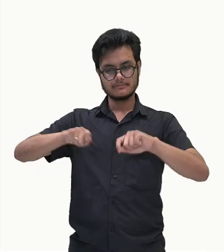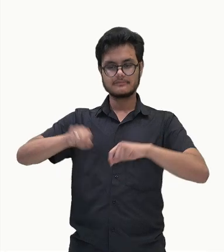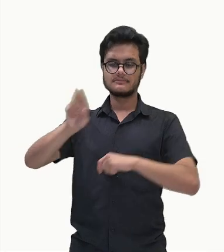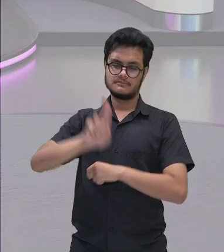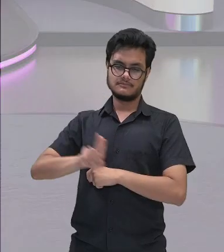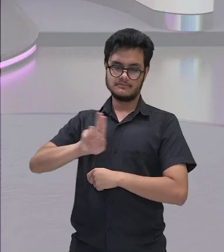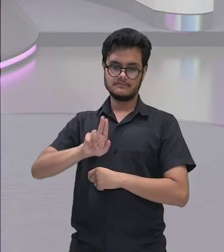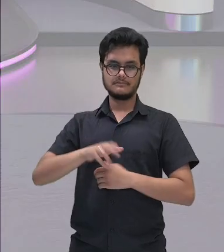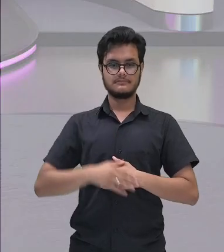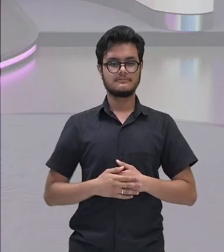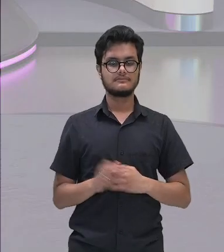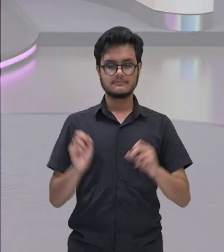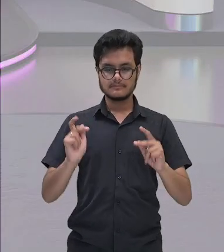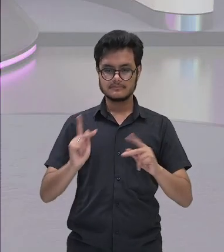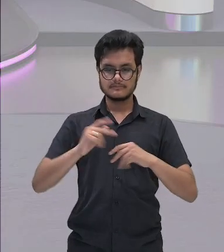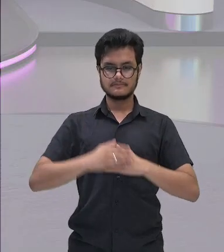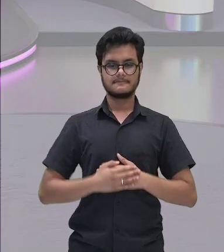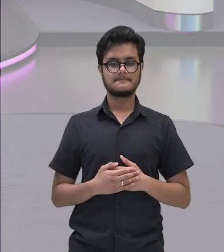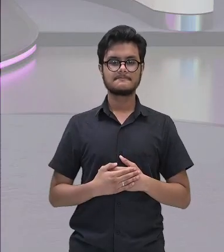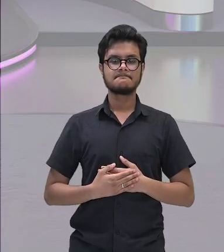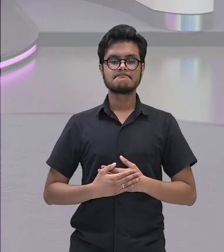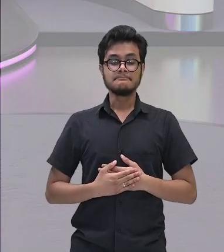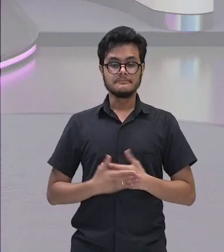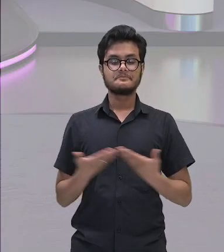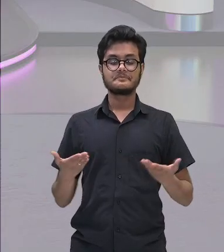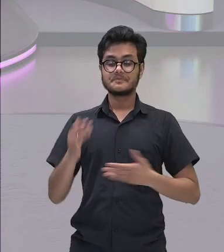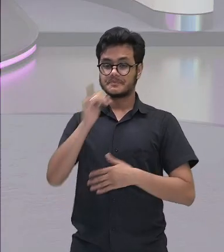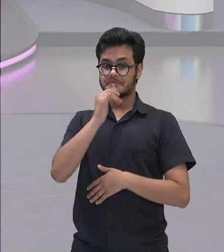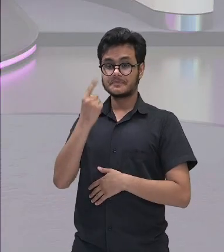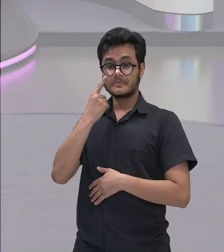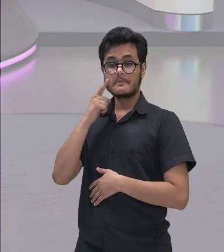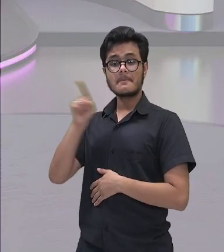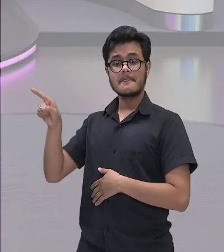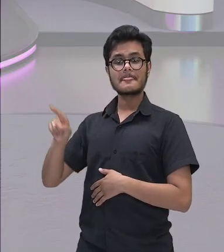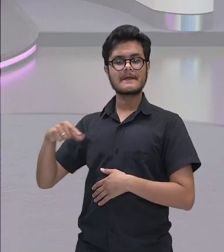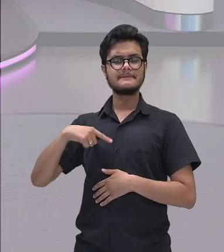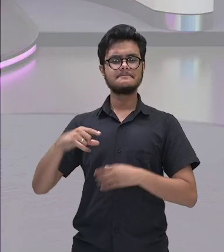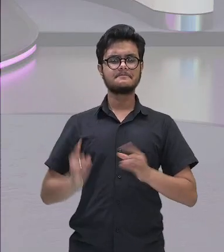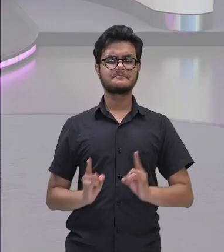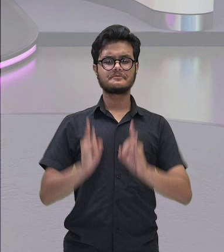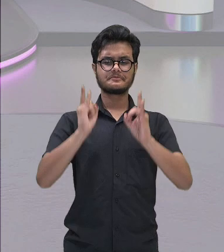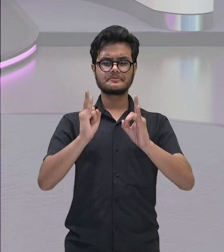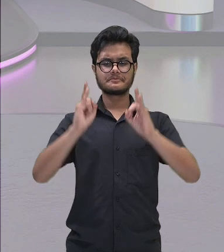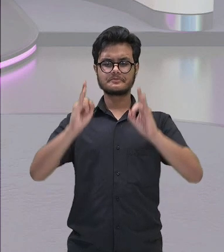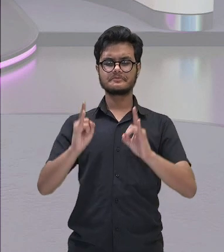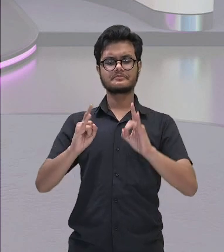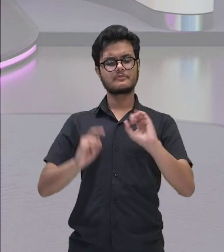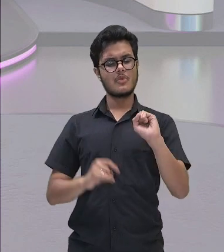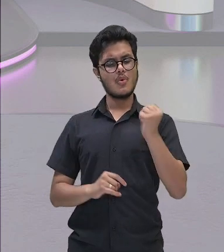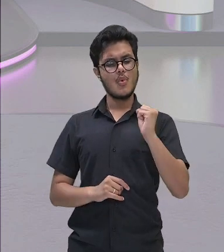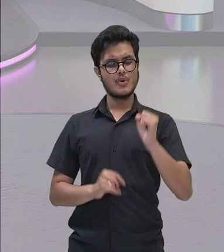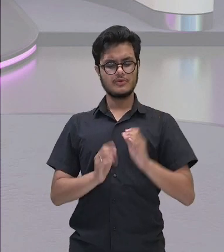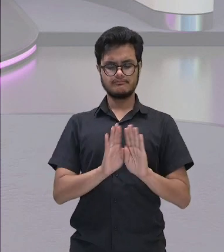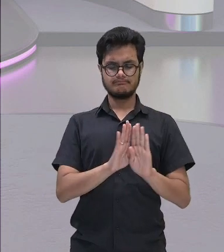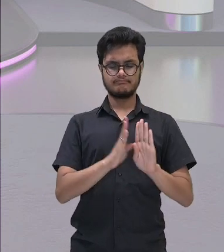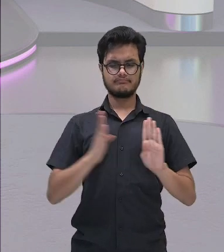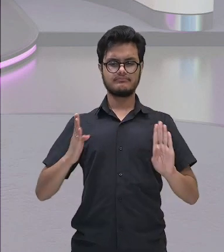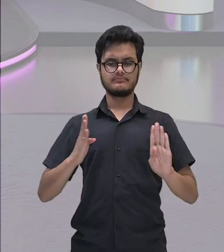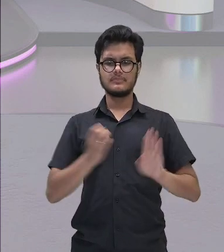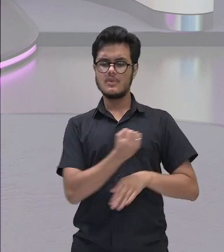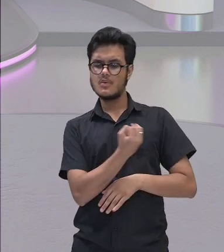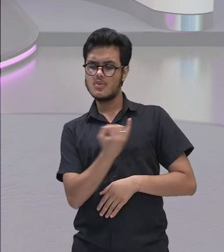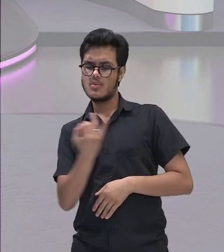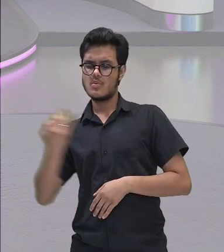possíveis OK agora vej um outro exemplo aqui temos um edifício que tem oito portas De quantas